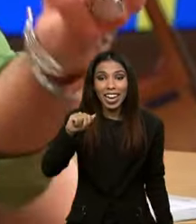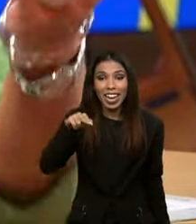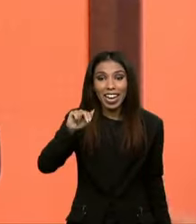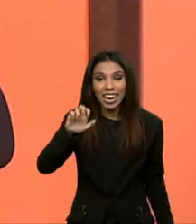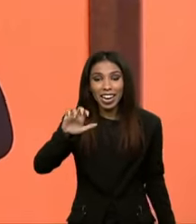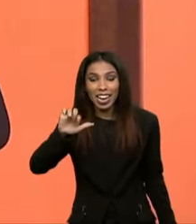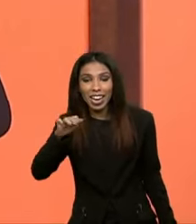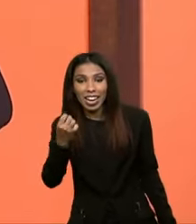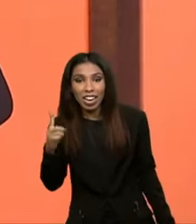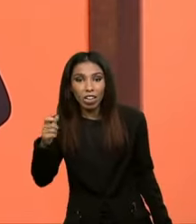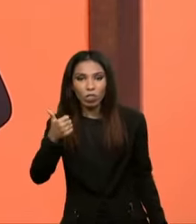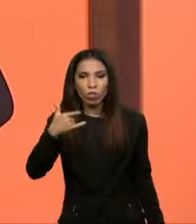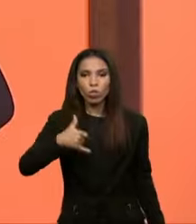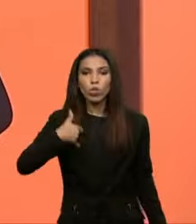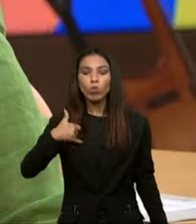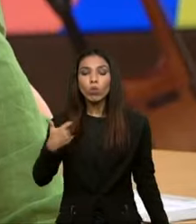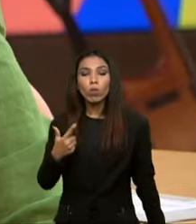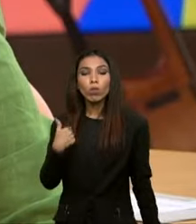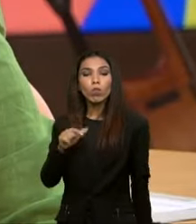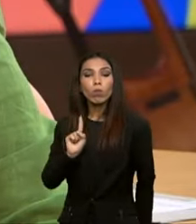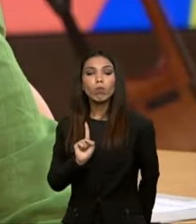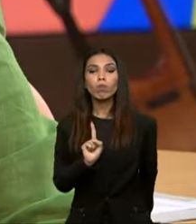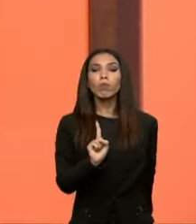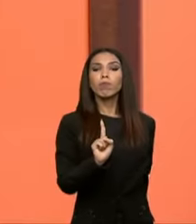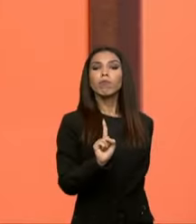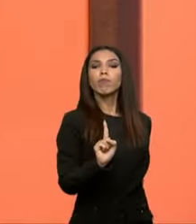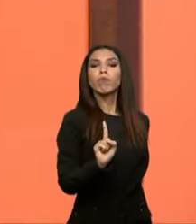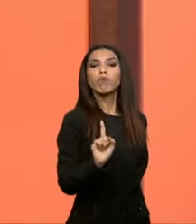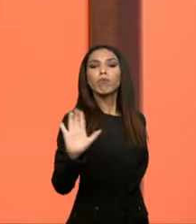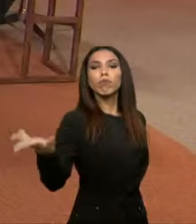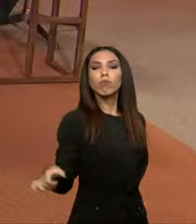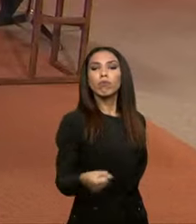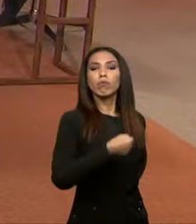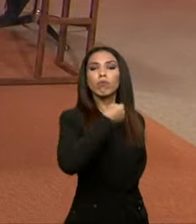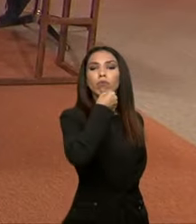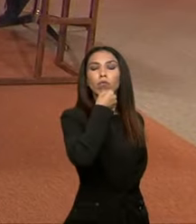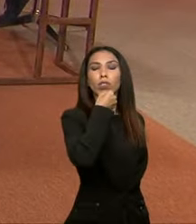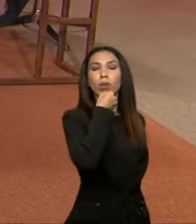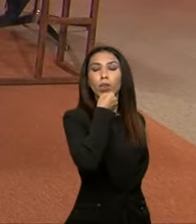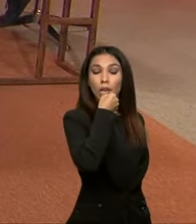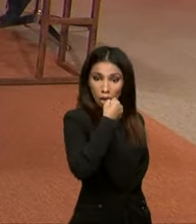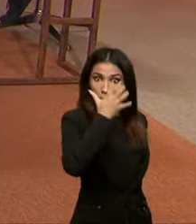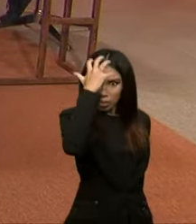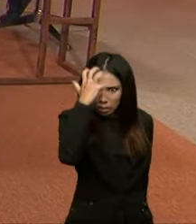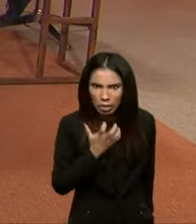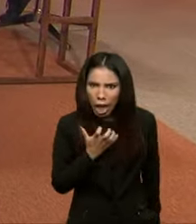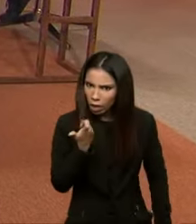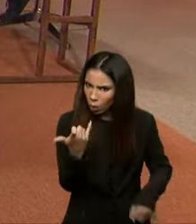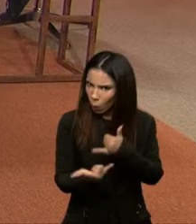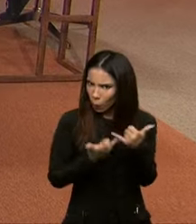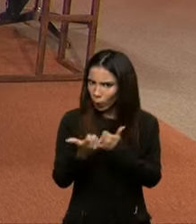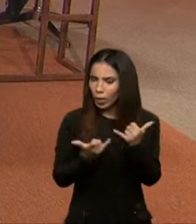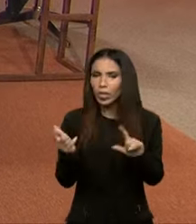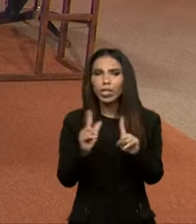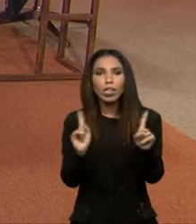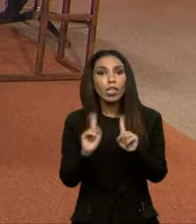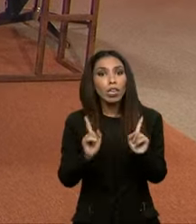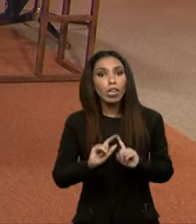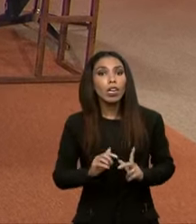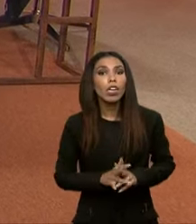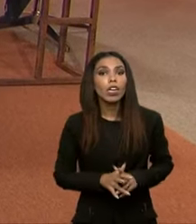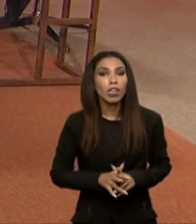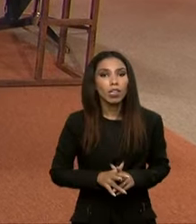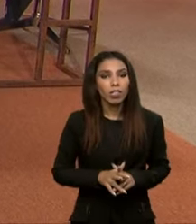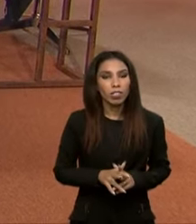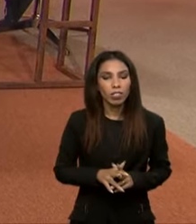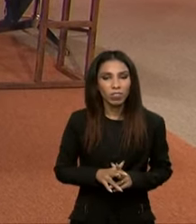anos. Canecão lotado, né? Nossa, Canecão, eu levei super a sério. Artista, não, eu levei muito a sério. Bonitinha. E aí a coisa saiu uma